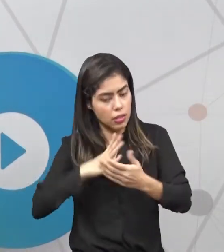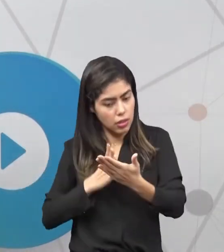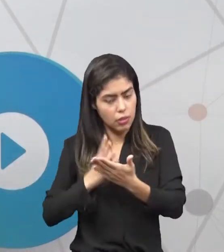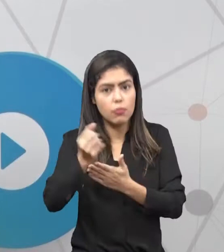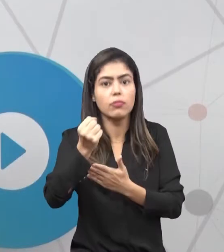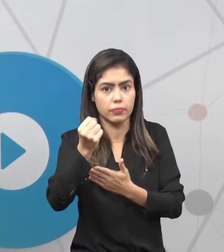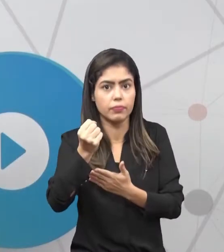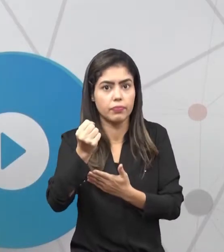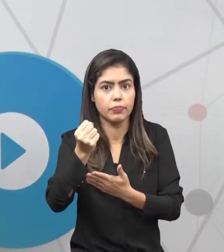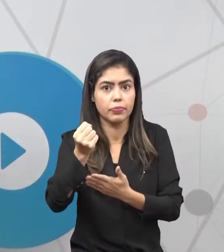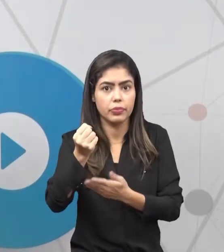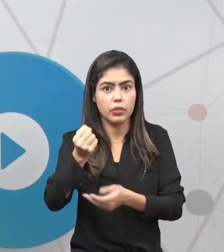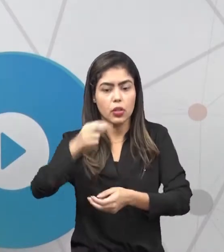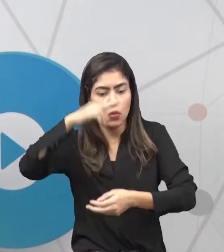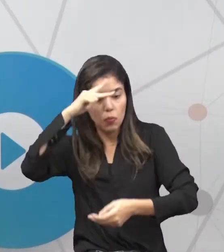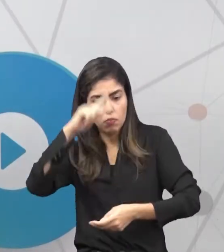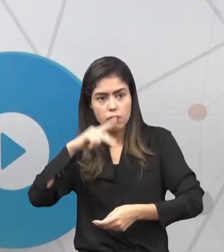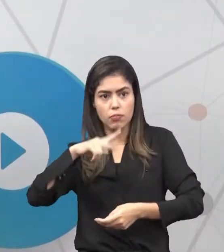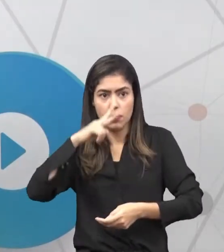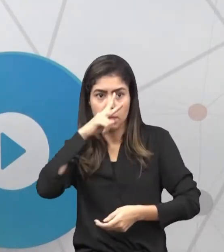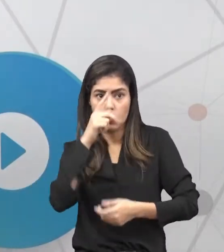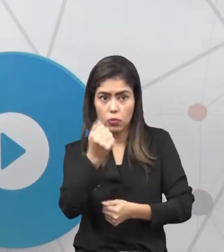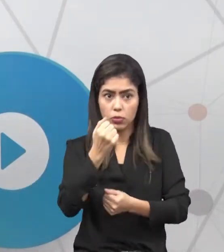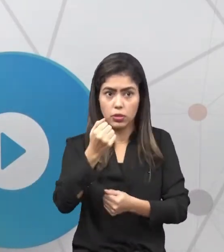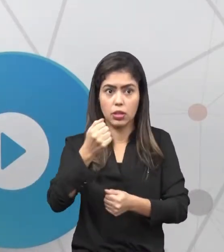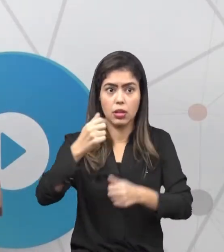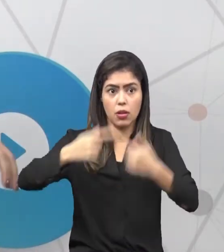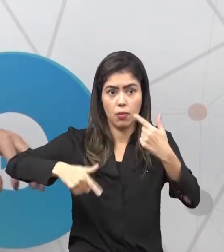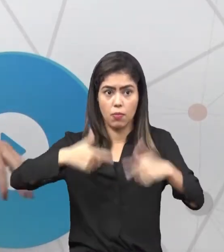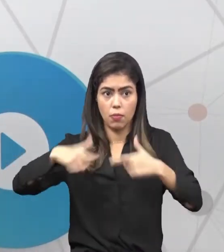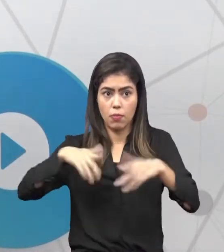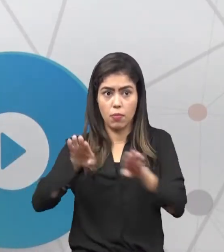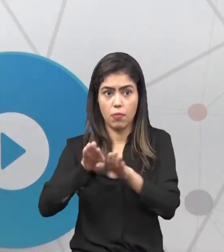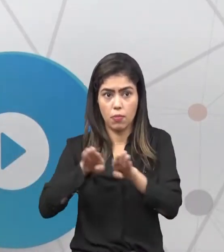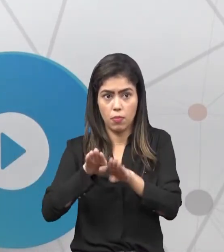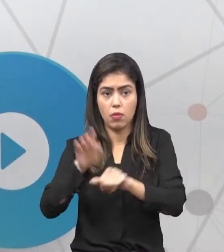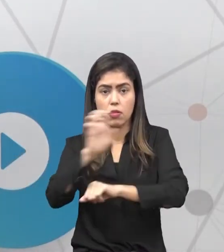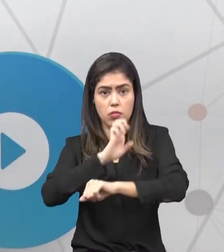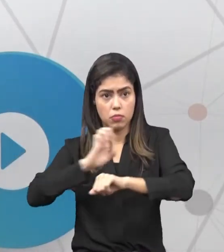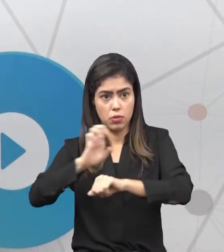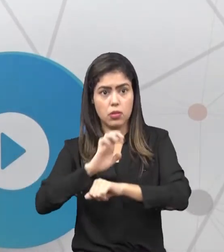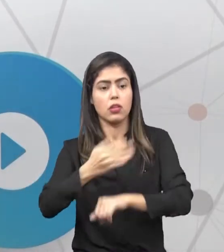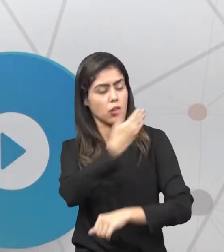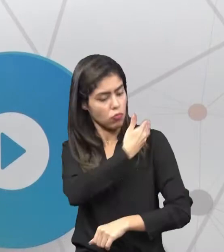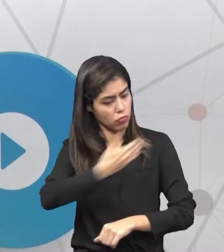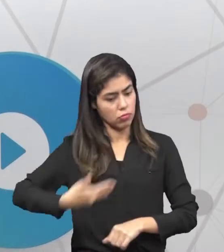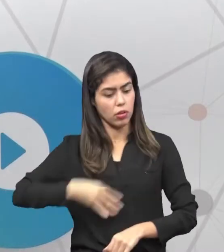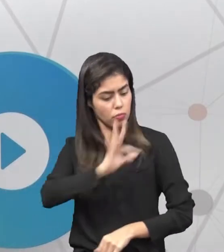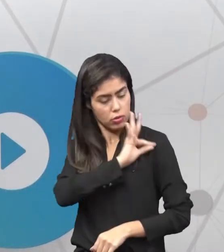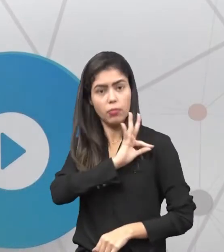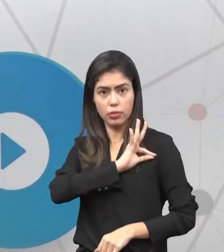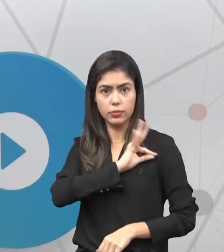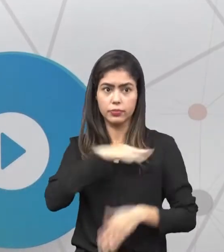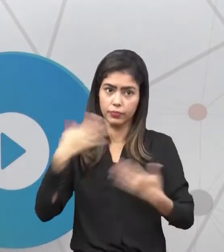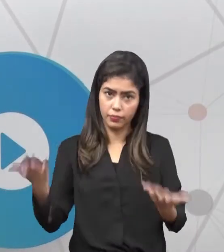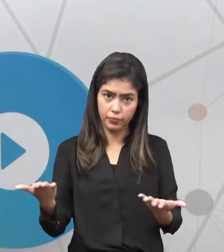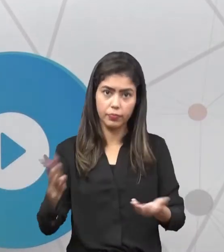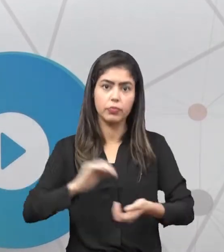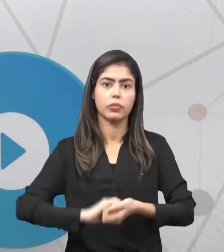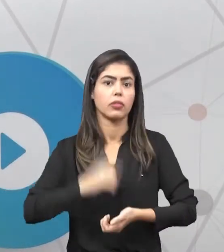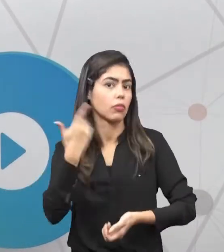atribuímos ao poder público, que naquele momento é representado pela autoridade policial. Então,